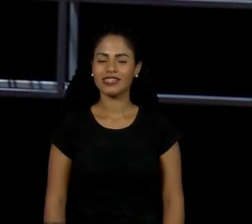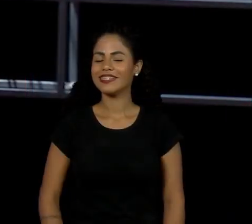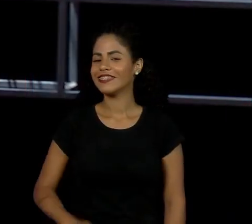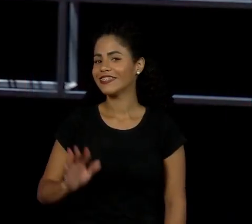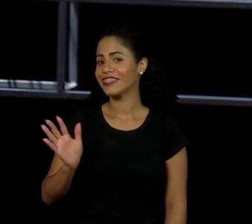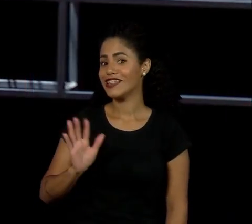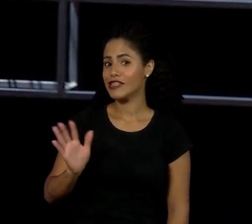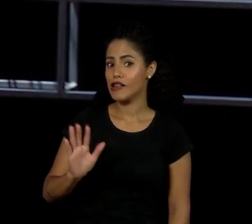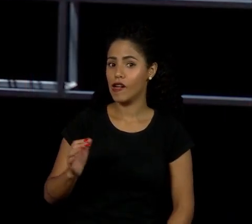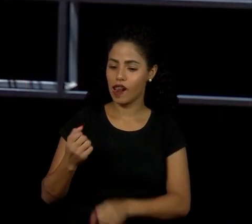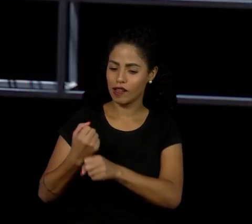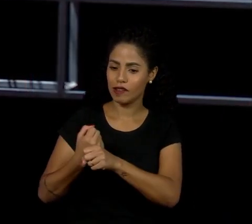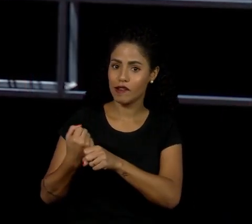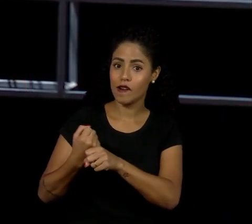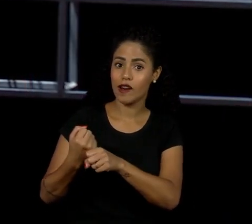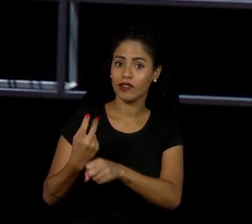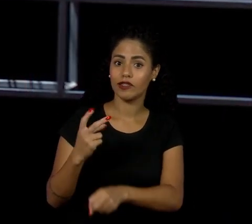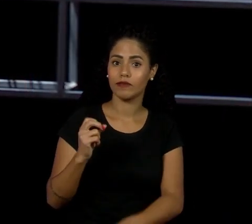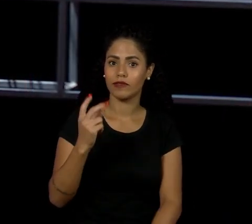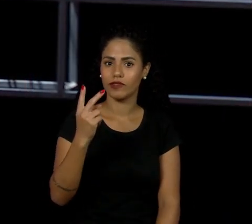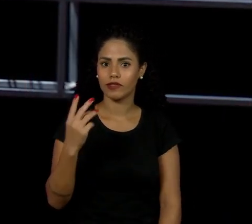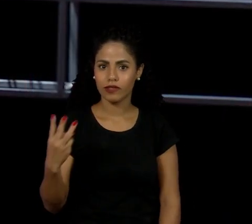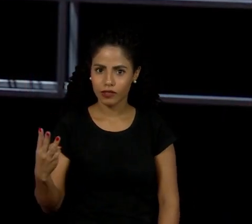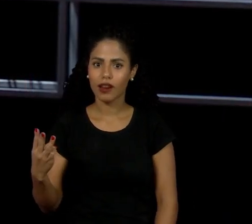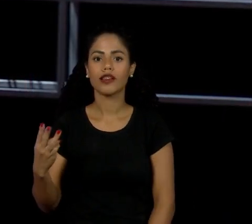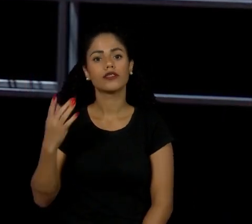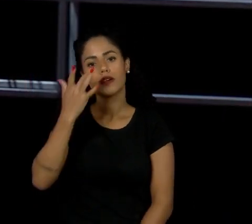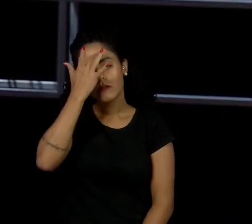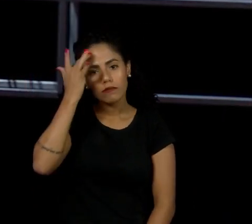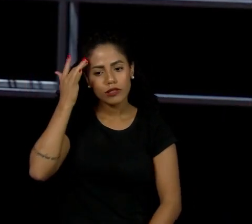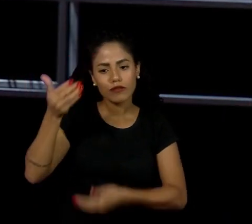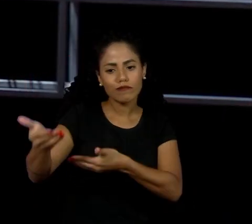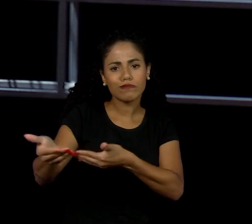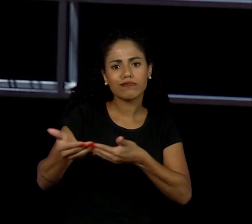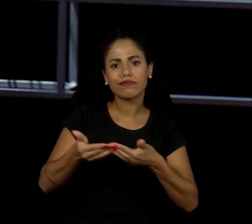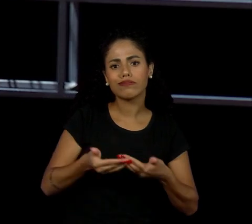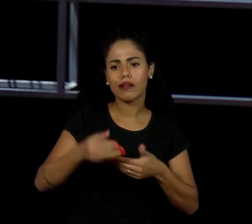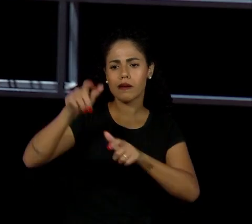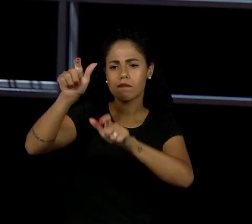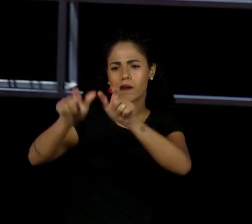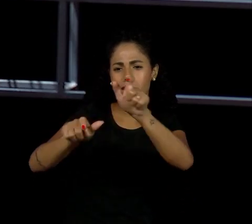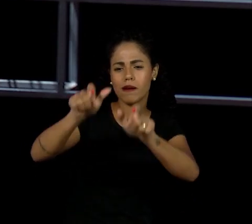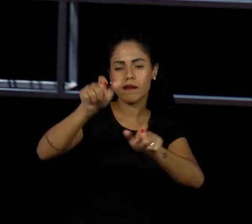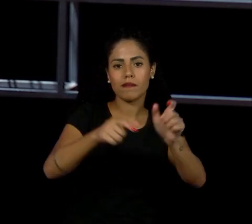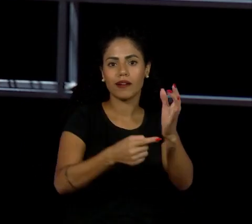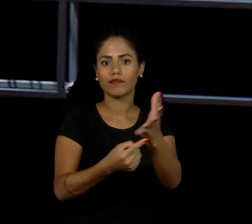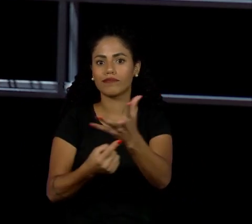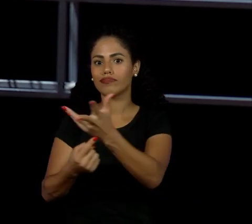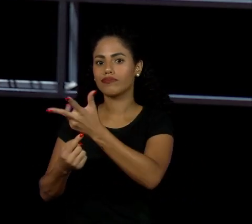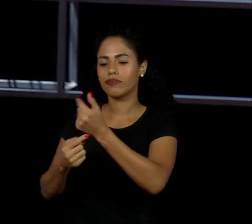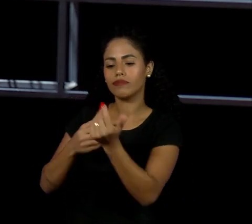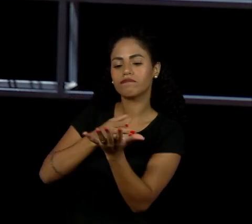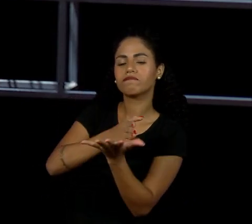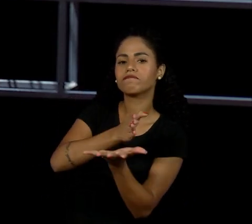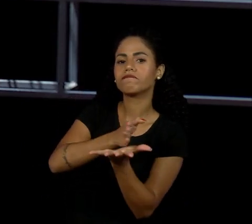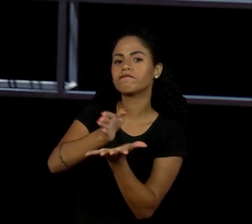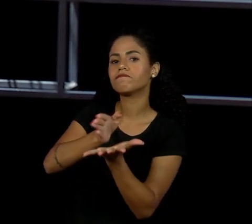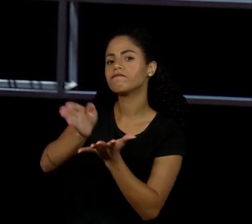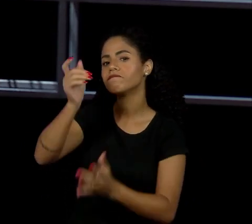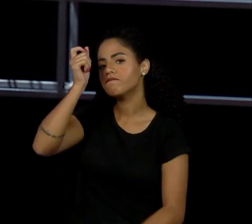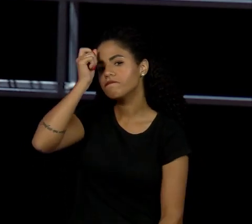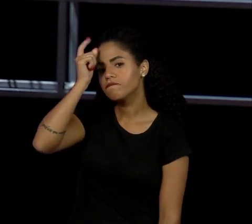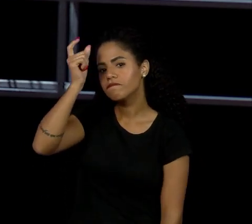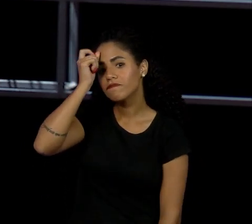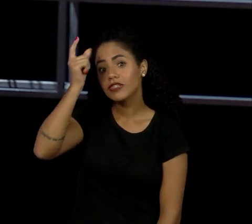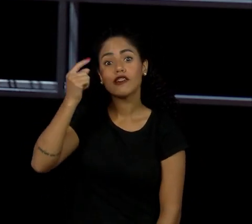Olá! Durante o ano de 2023, passaram pelo Persona dezenas de artistas de todas as áreas culturais que nos brindaram com